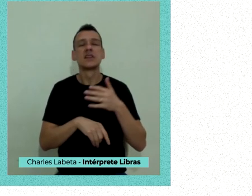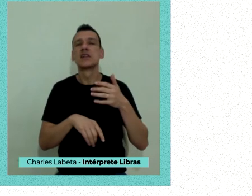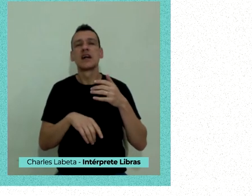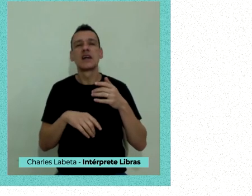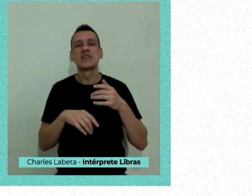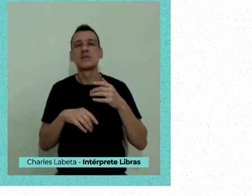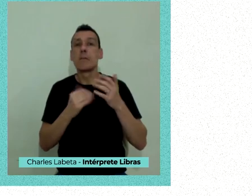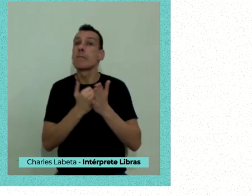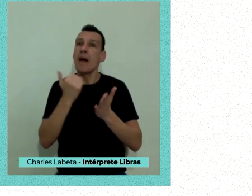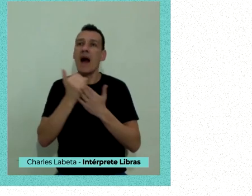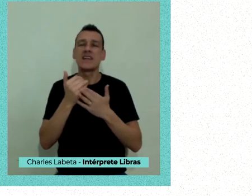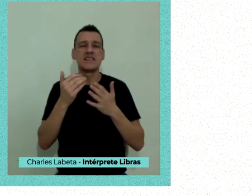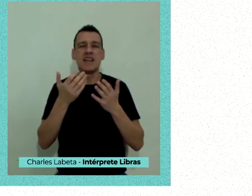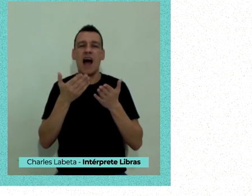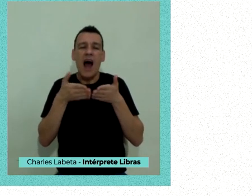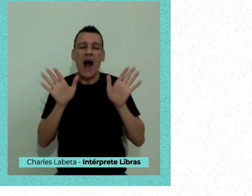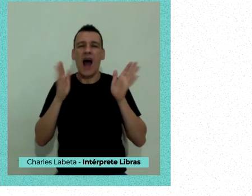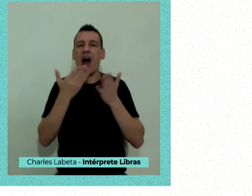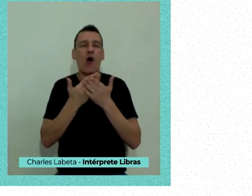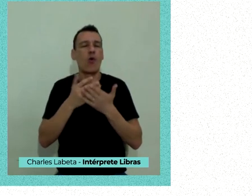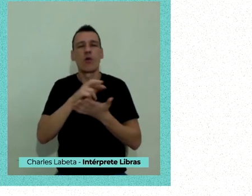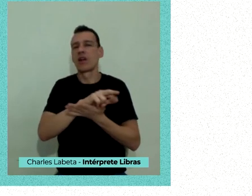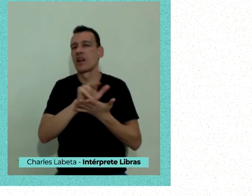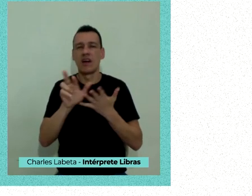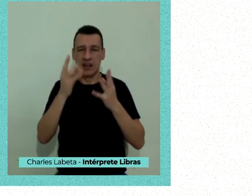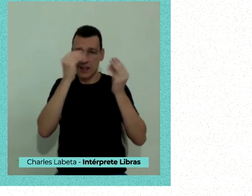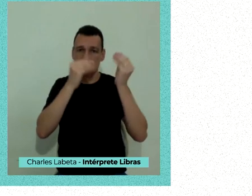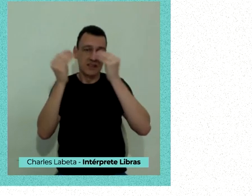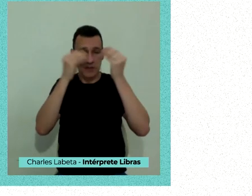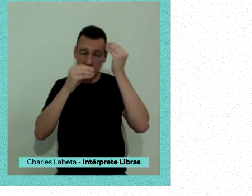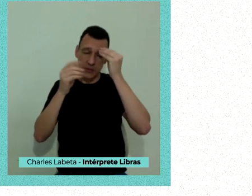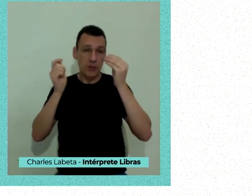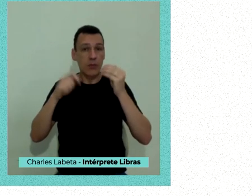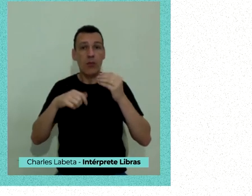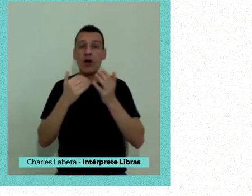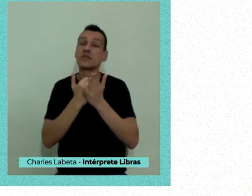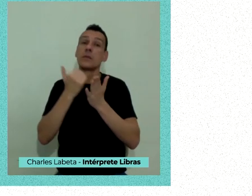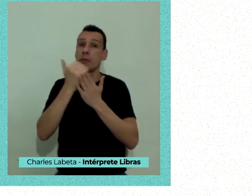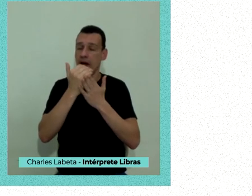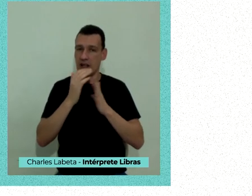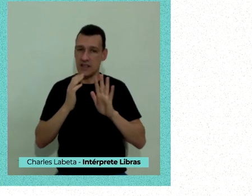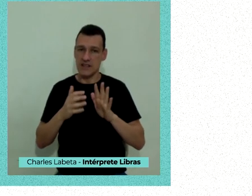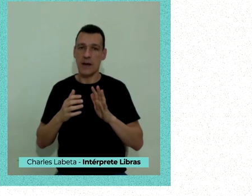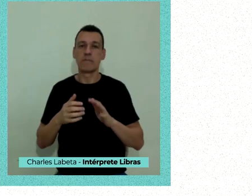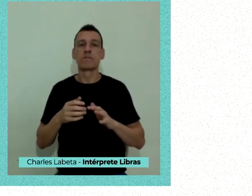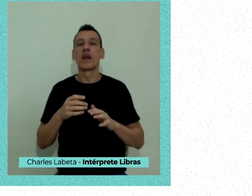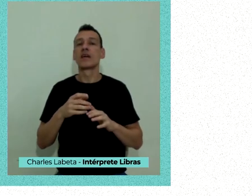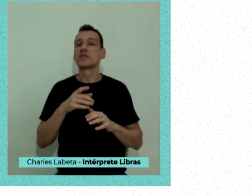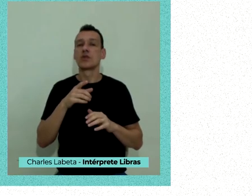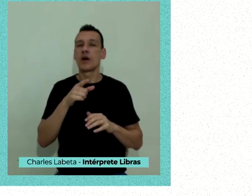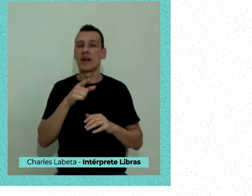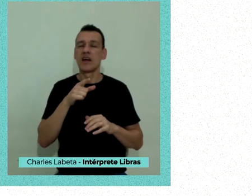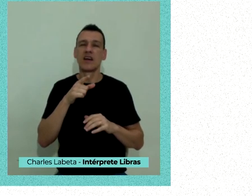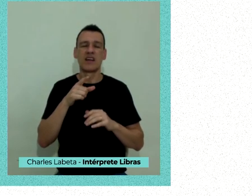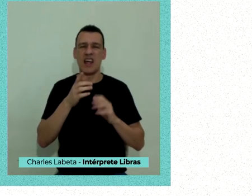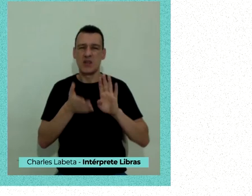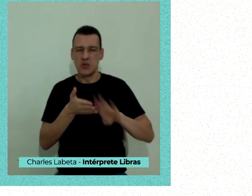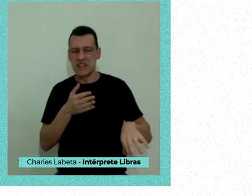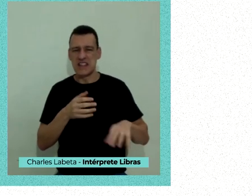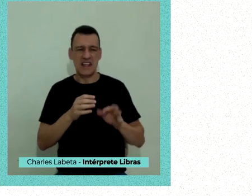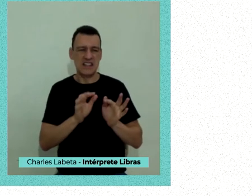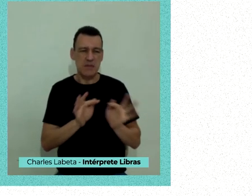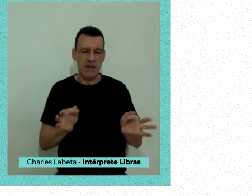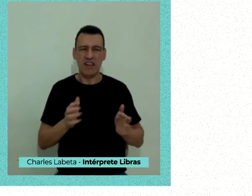melhor. Ao contrário de reduzir, simplificar e amesquinhar. Então, essa